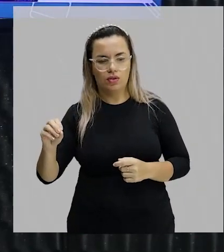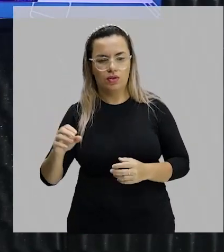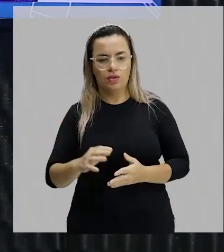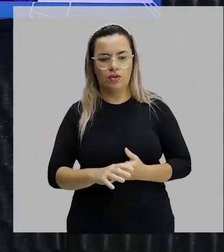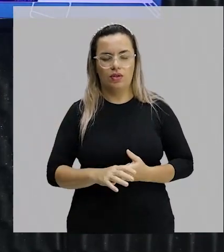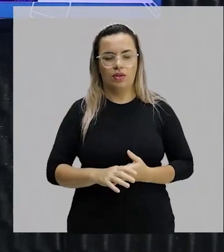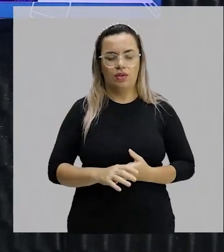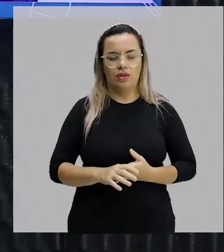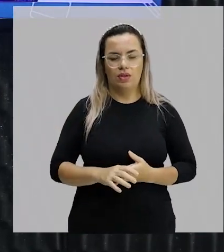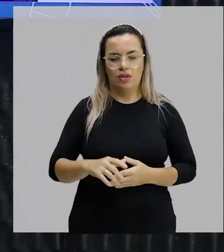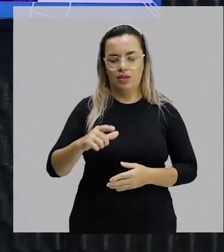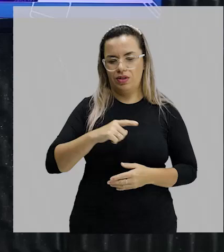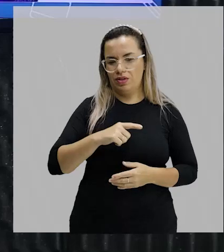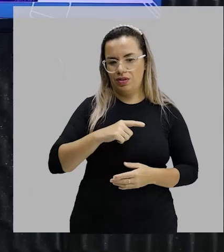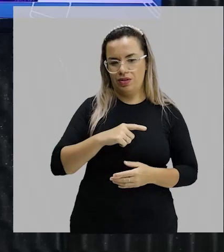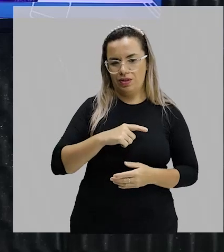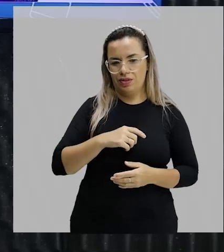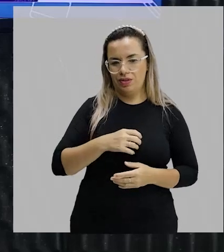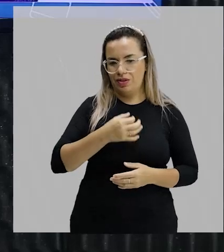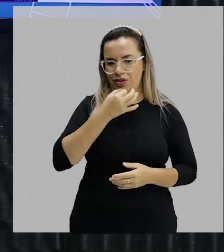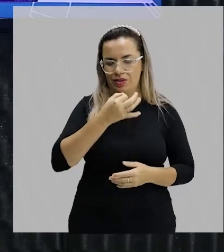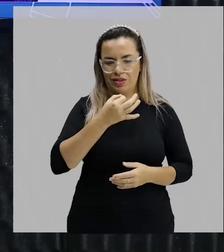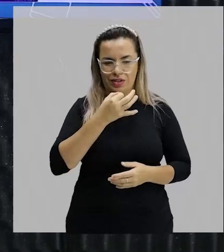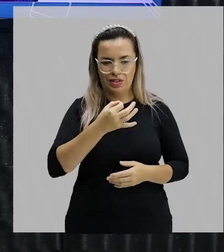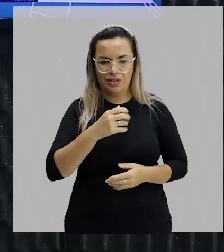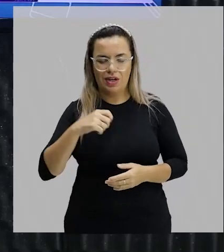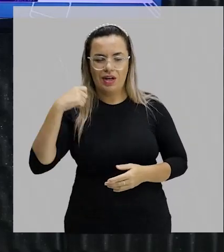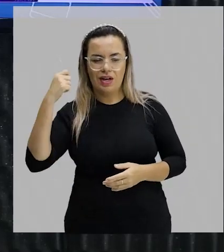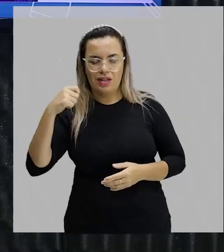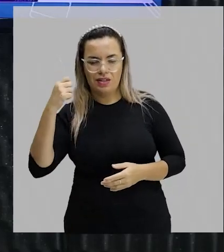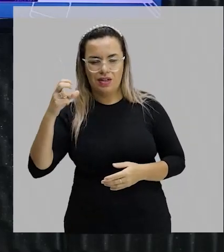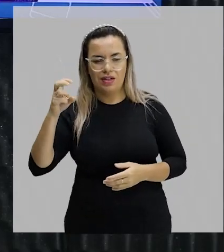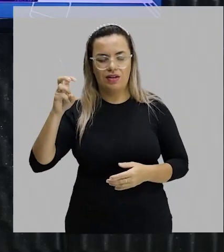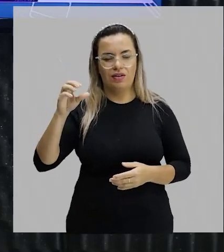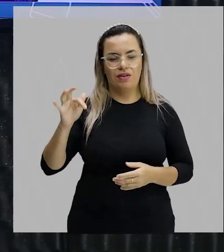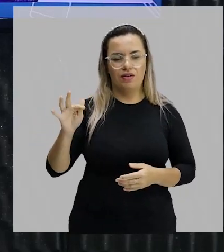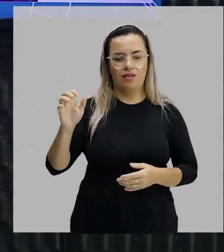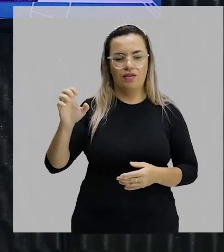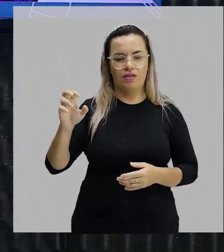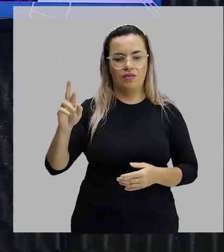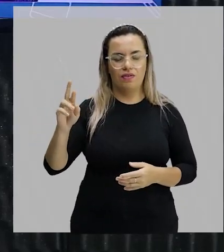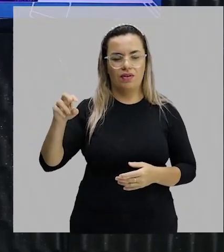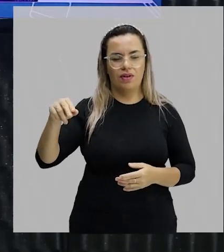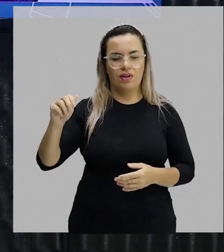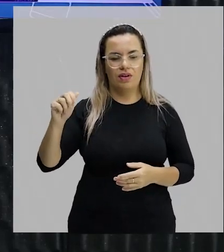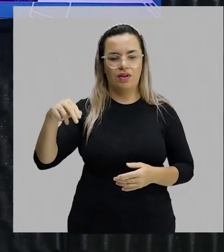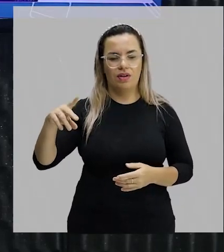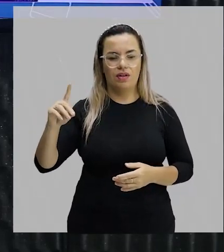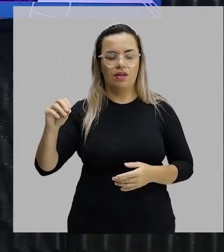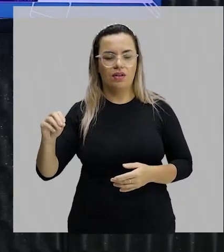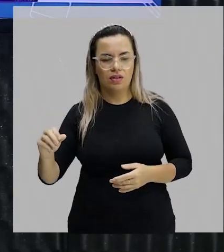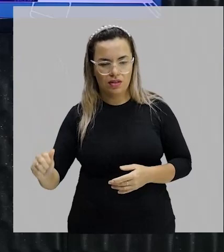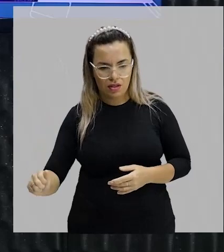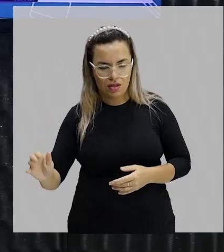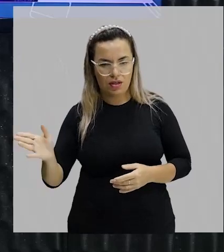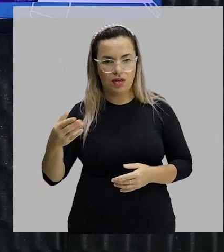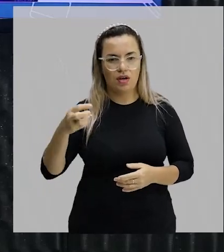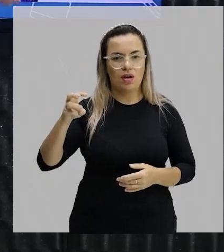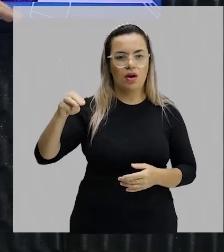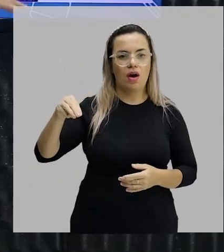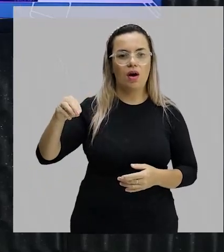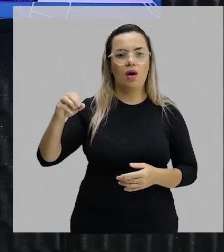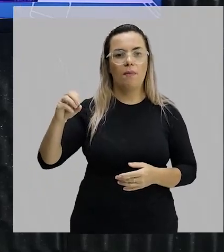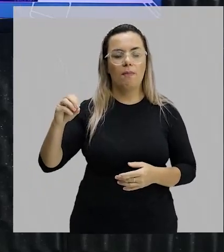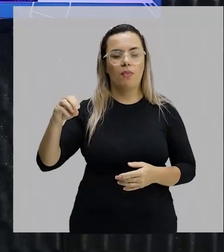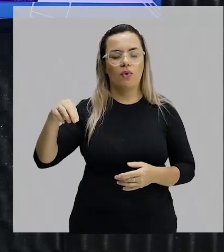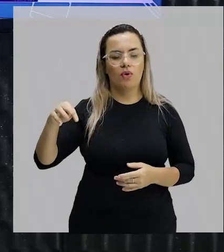no céu sobre isso, né? E esse cenário é gigantesco. 11 metros de comprimento, 7 metros de altura, porque